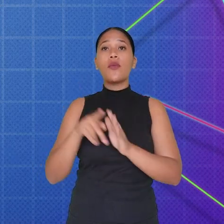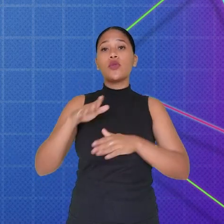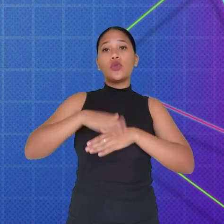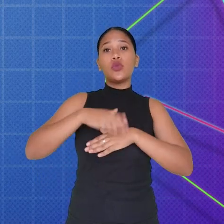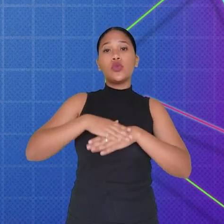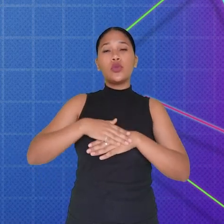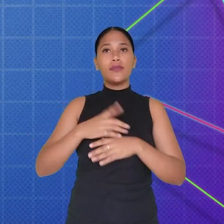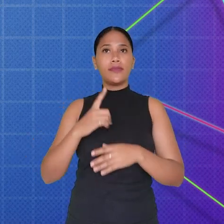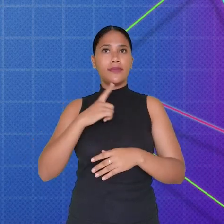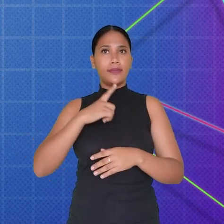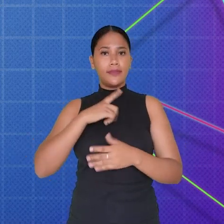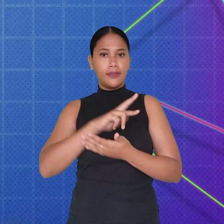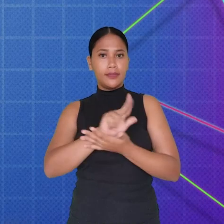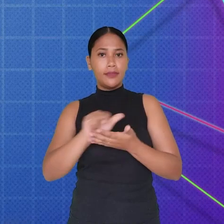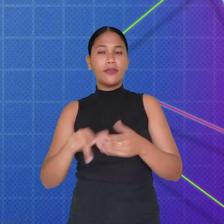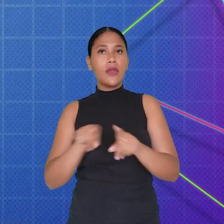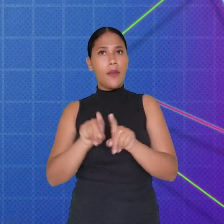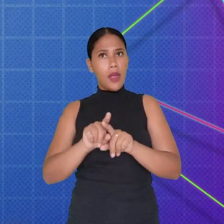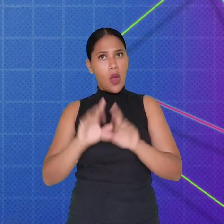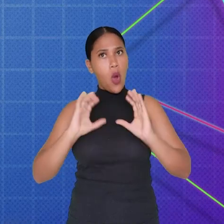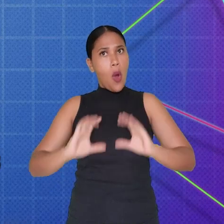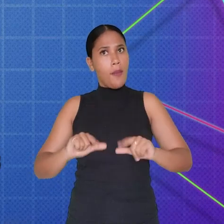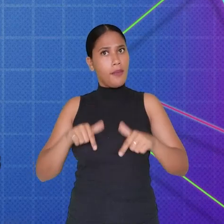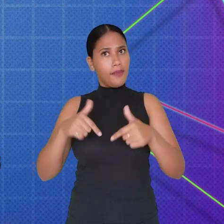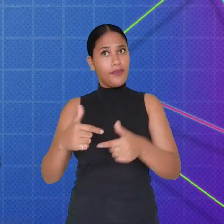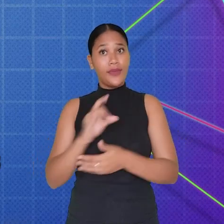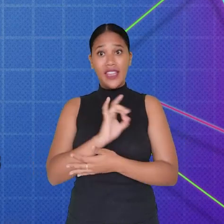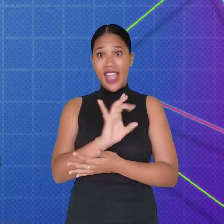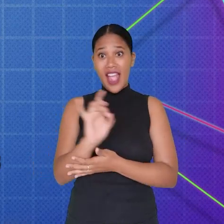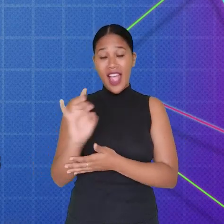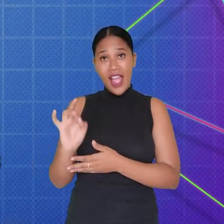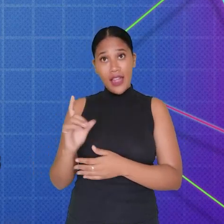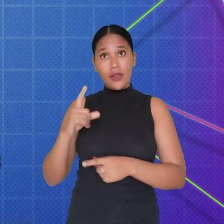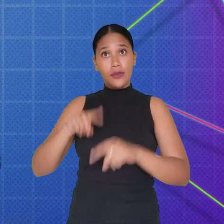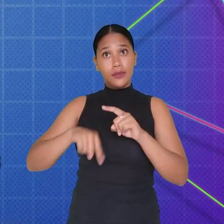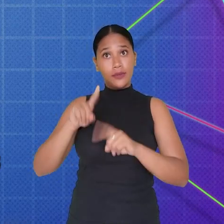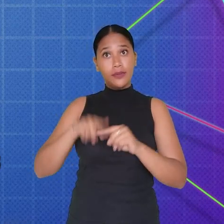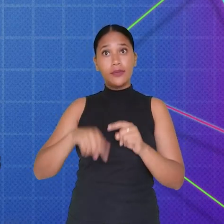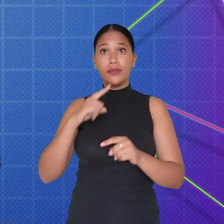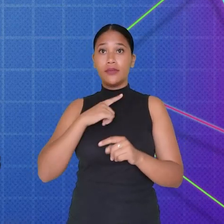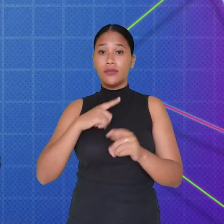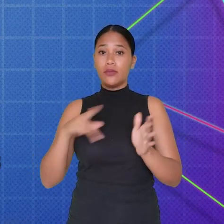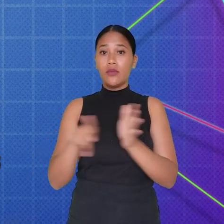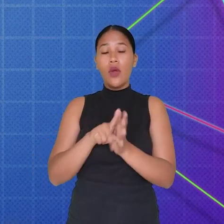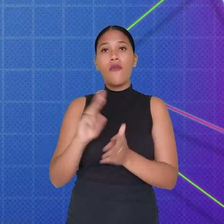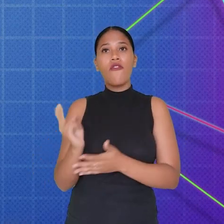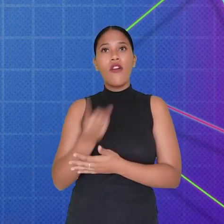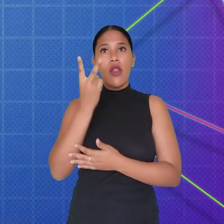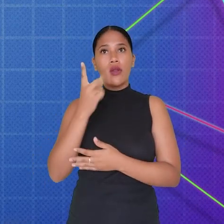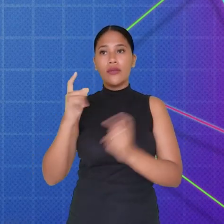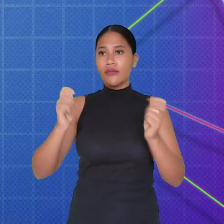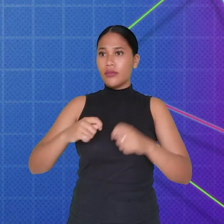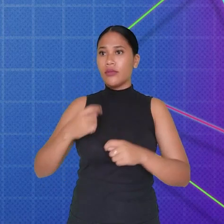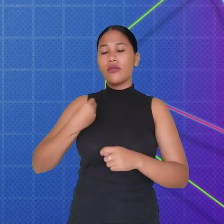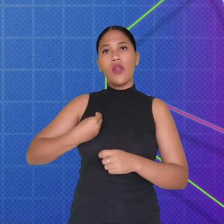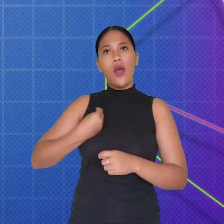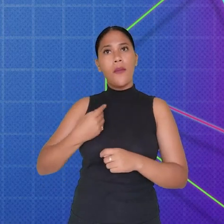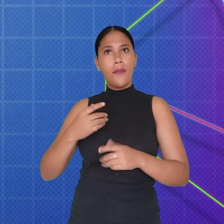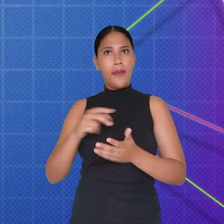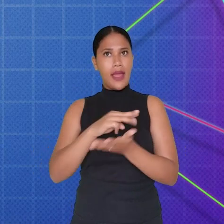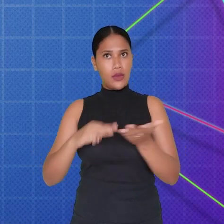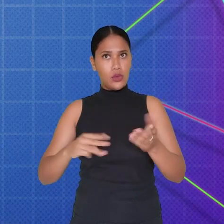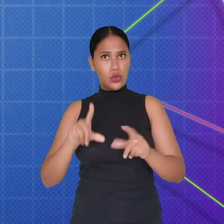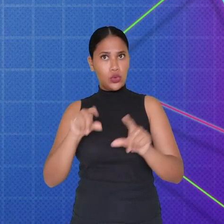suas próprias propriedades e comportamentos. Cada objeto tem seus próprios valores para os seus atributos e podem invocar seus